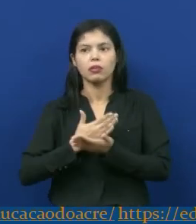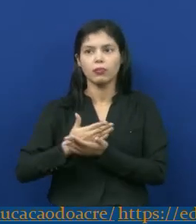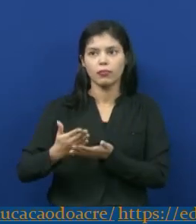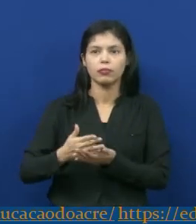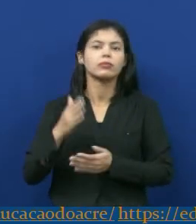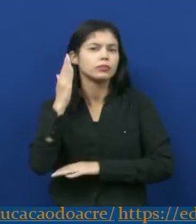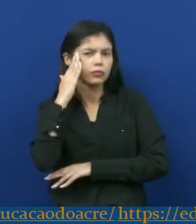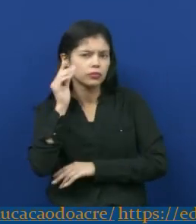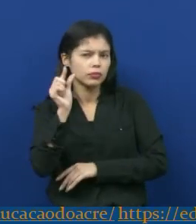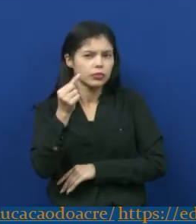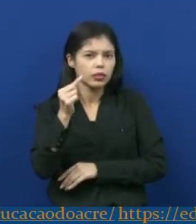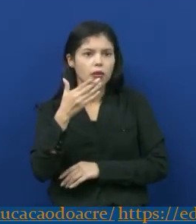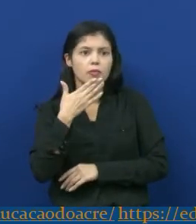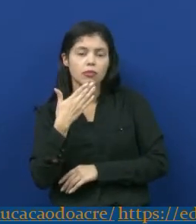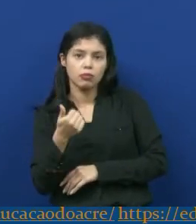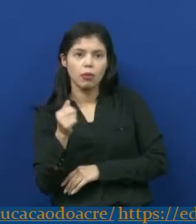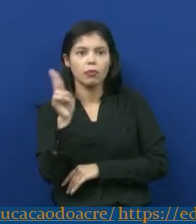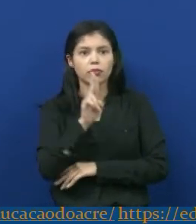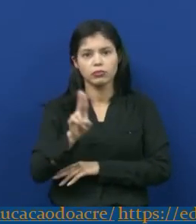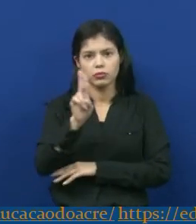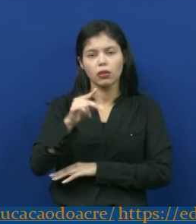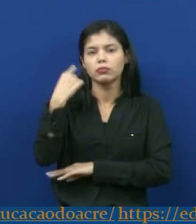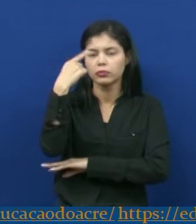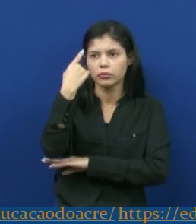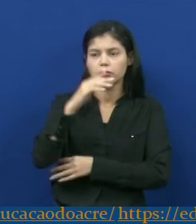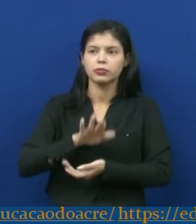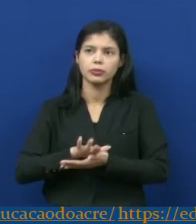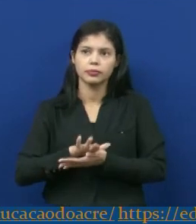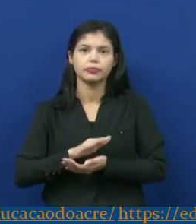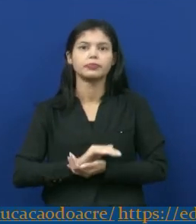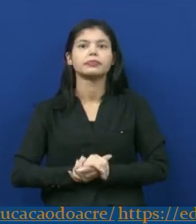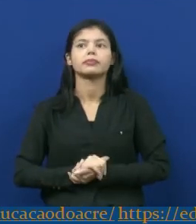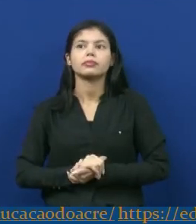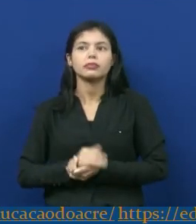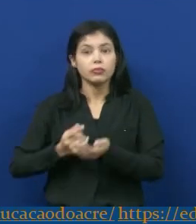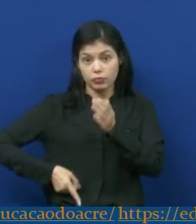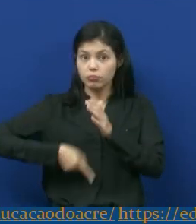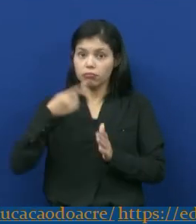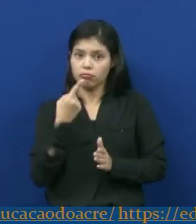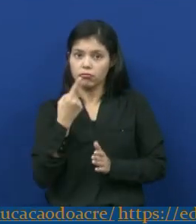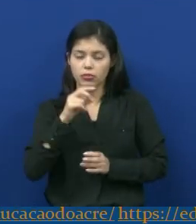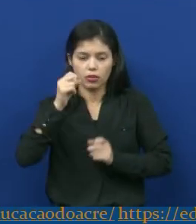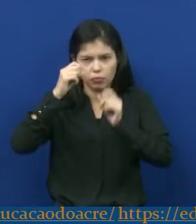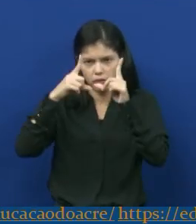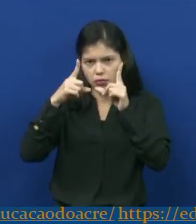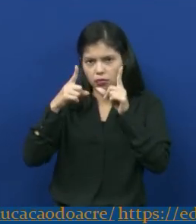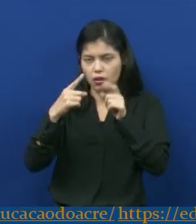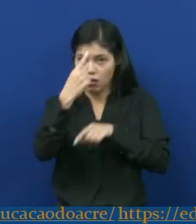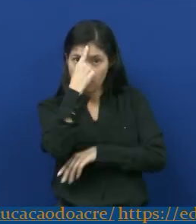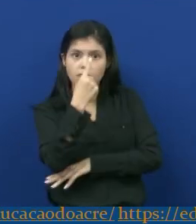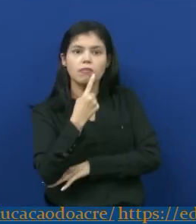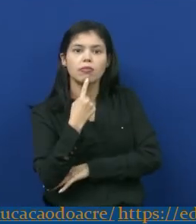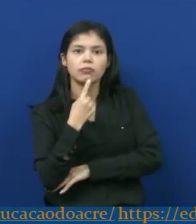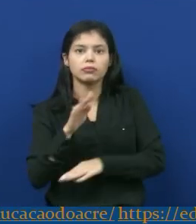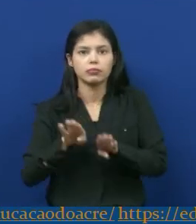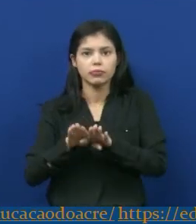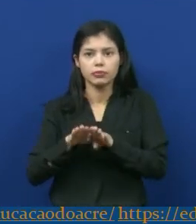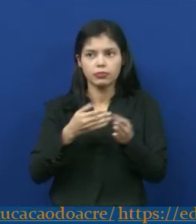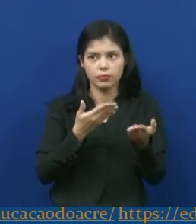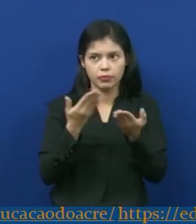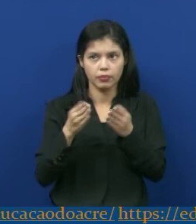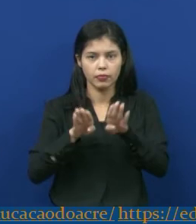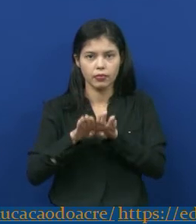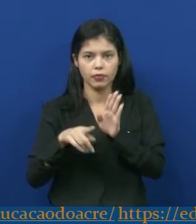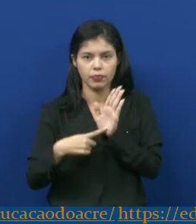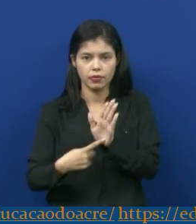aí um pouquinho como eu uso essas perífrases na língua espanhola. Primeiro, vamos observar uma imagem que eu tenho aí, né? Eu tenho